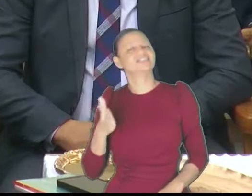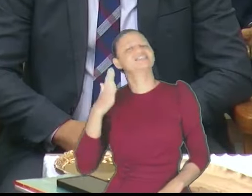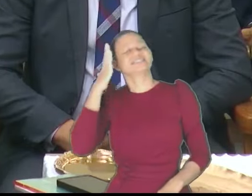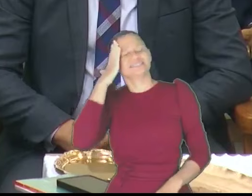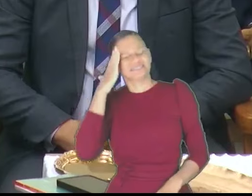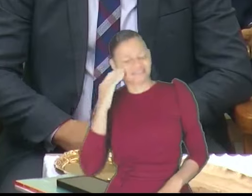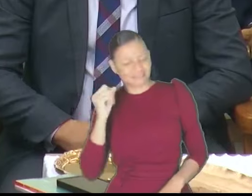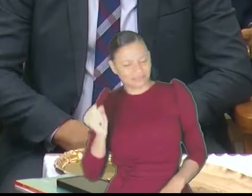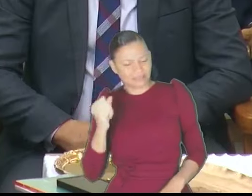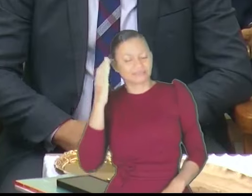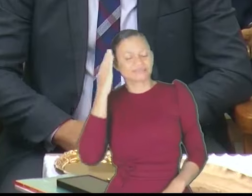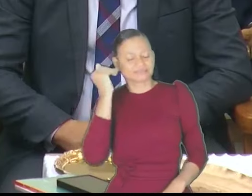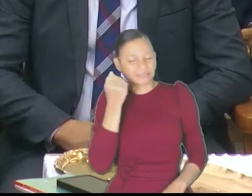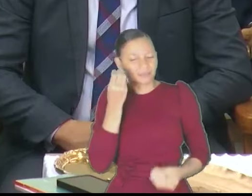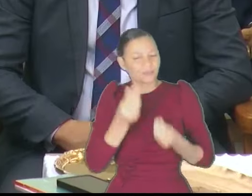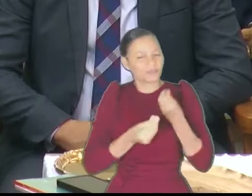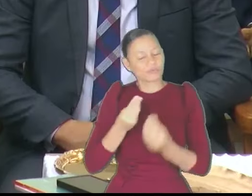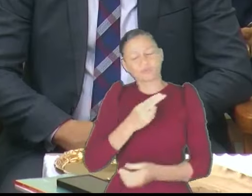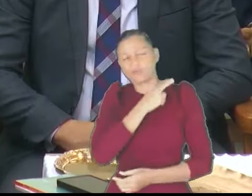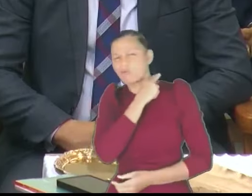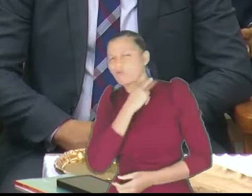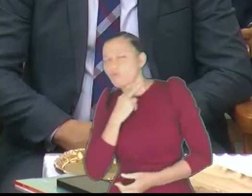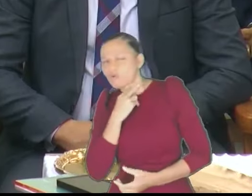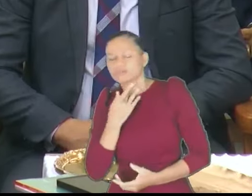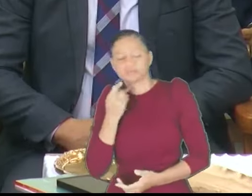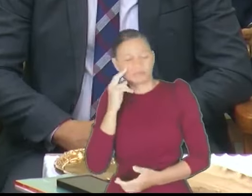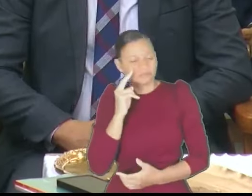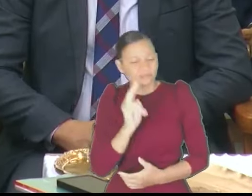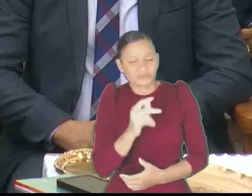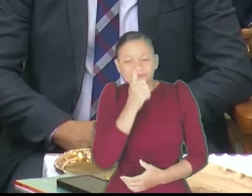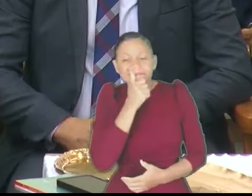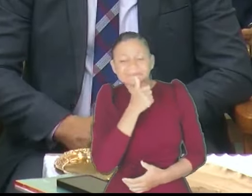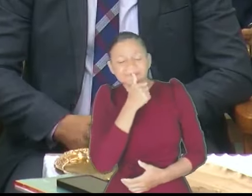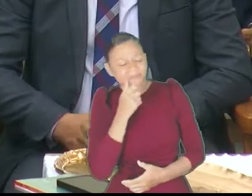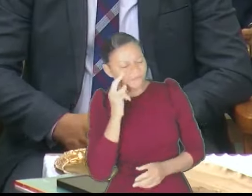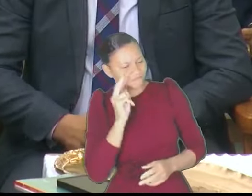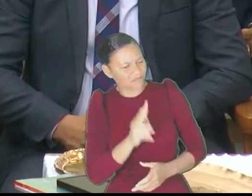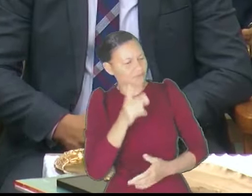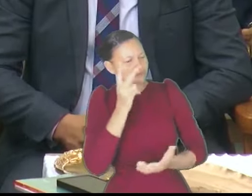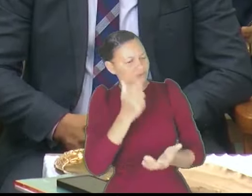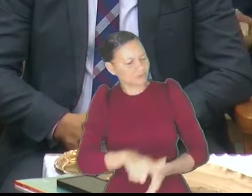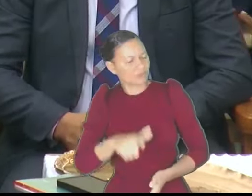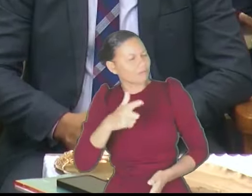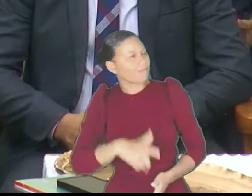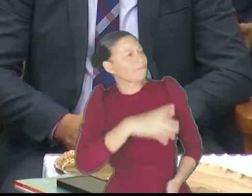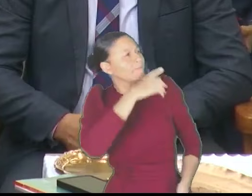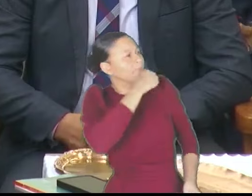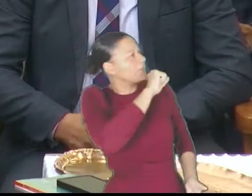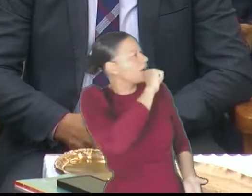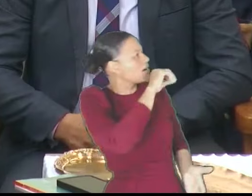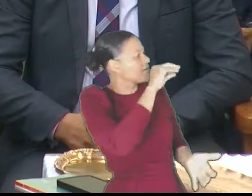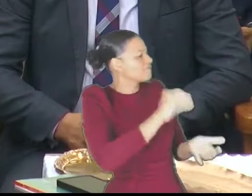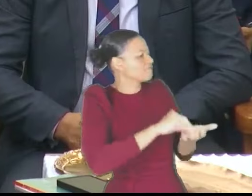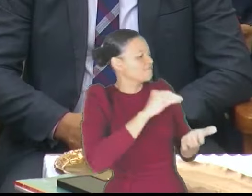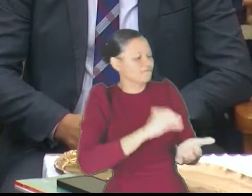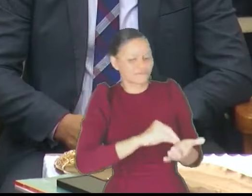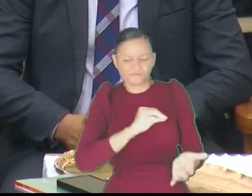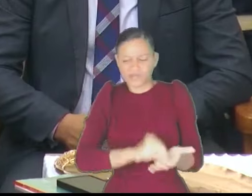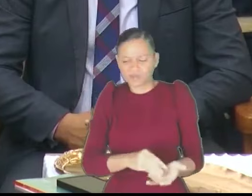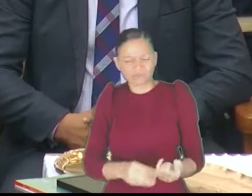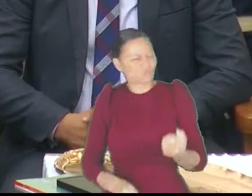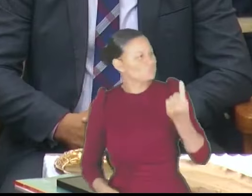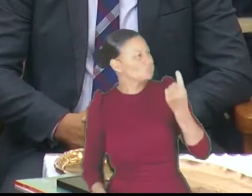sabedoria acerca de holocausto, está vendo o pai oferecer sacrifício com frequência. Diz: papai, faltou um elemento aqui hoje.